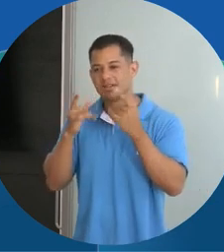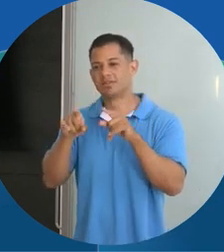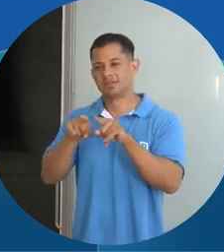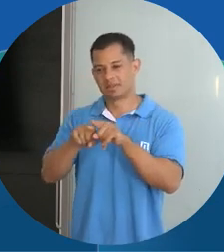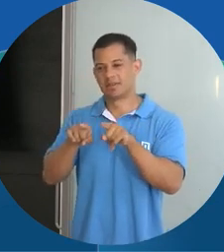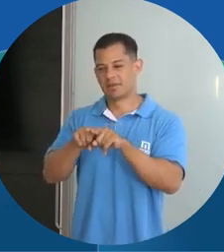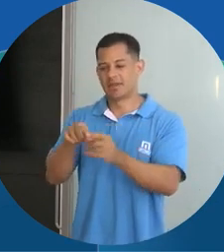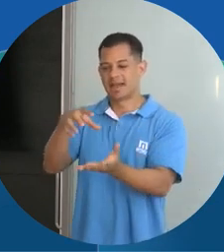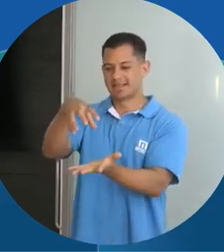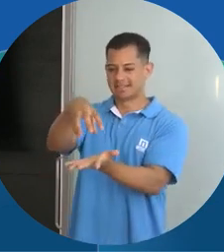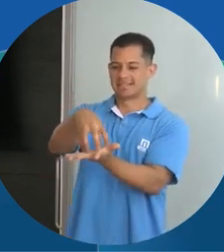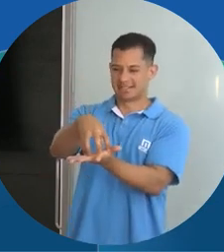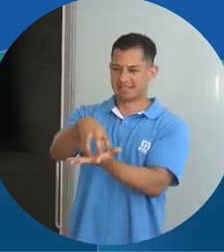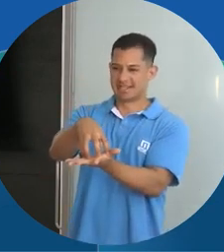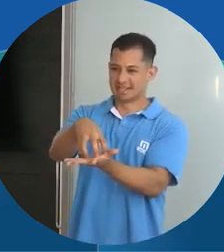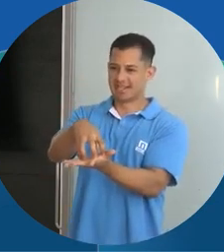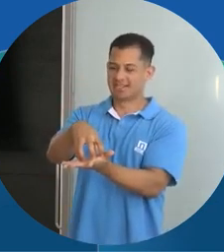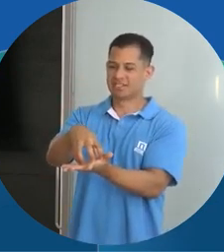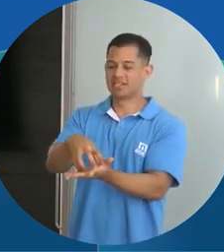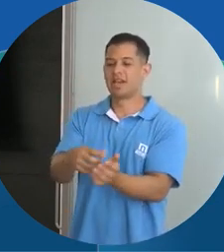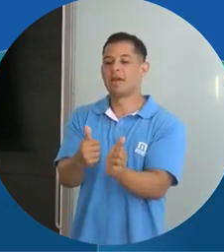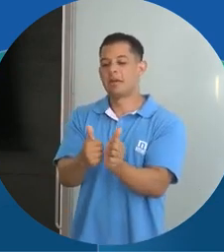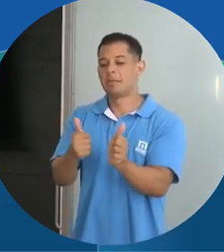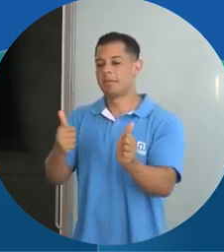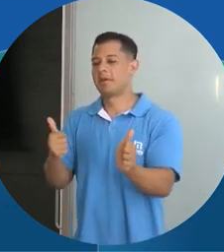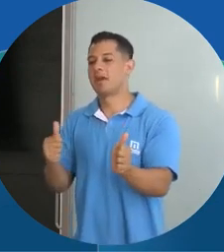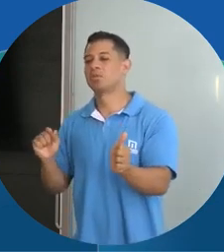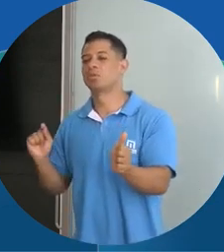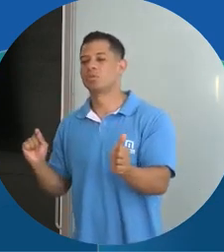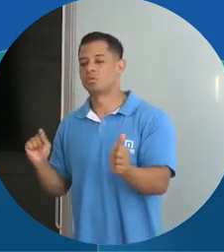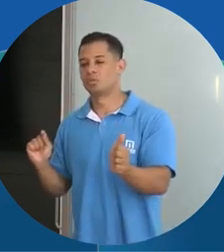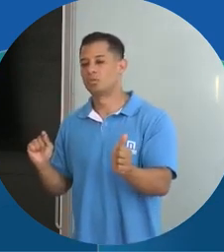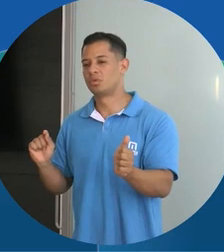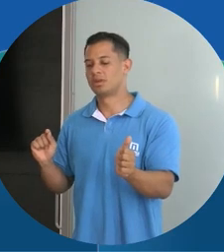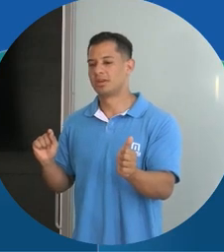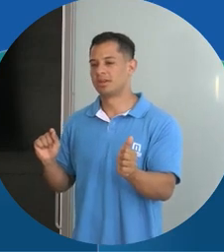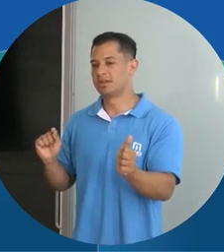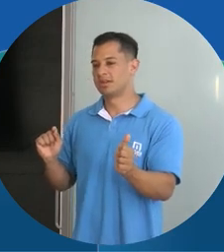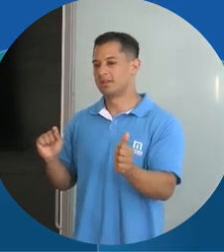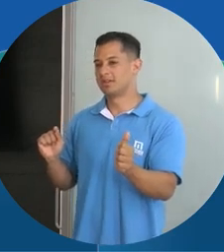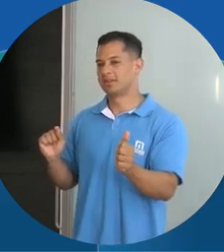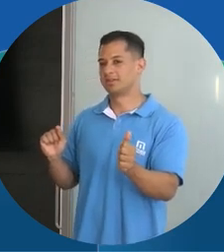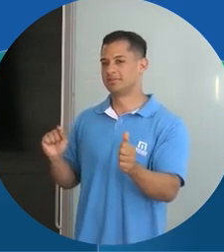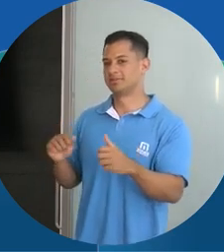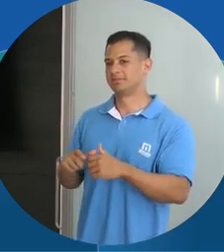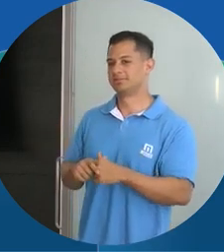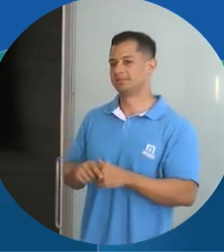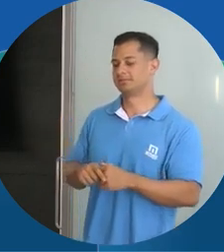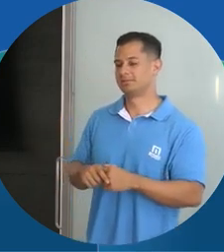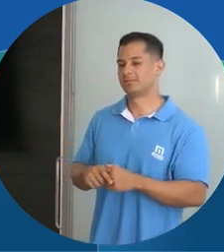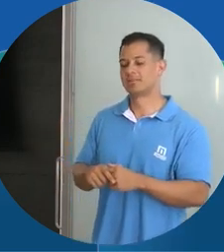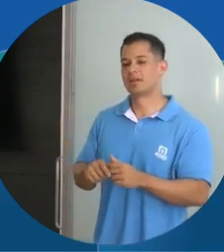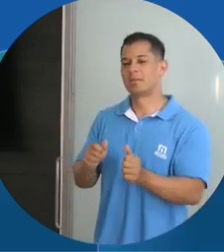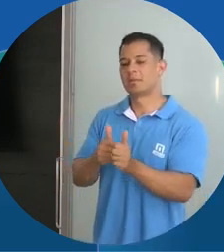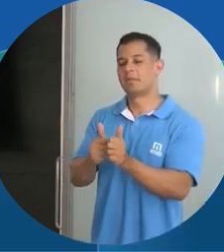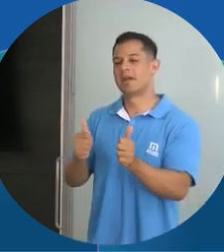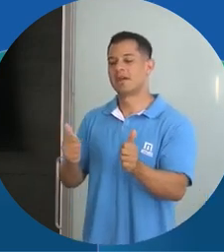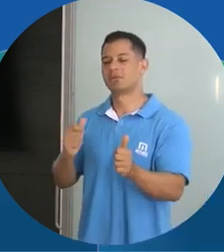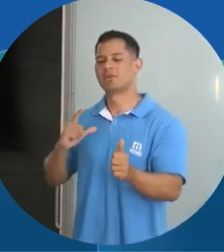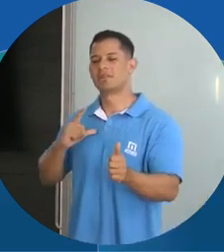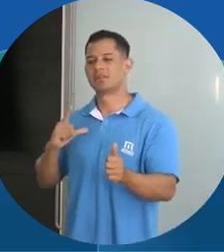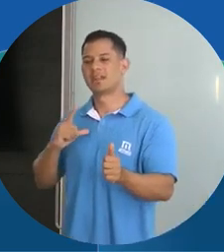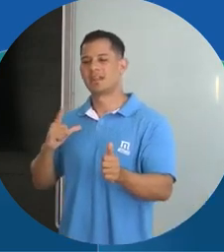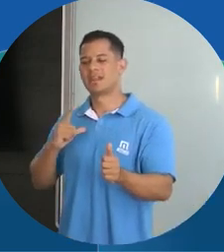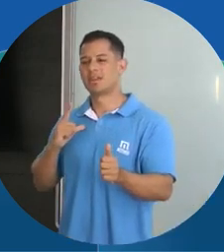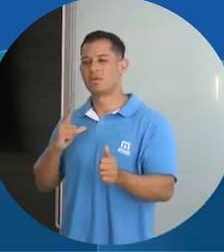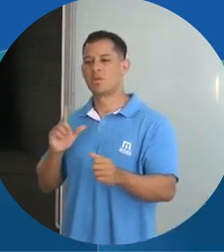clube, próximo a esse local tem o Banco do Brasil tem